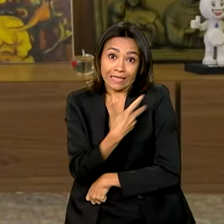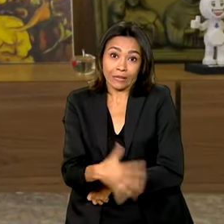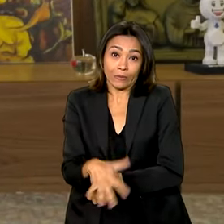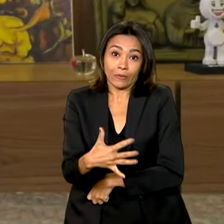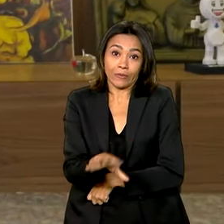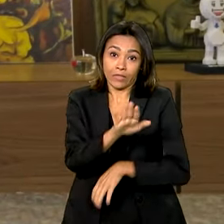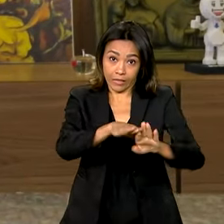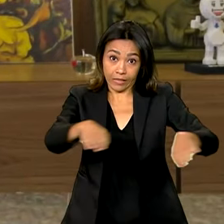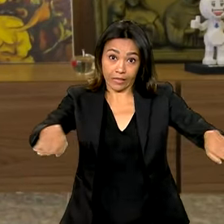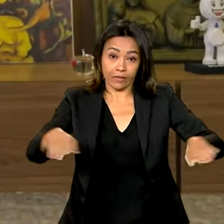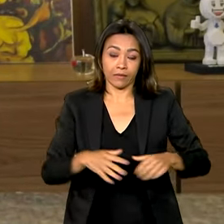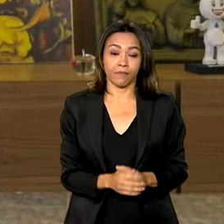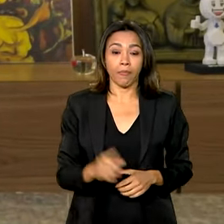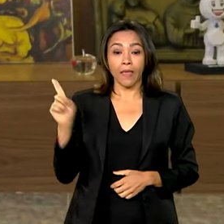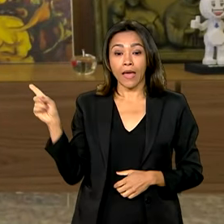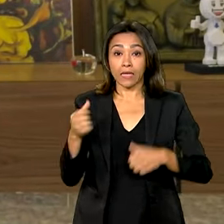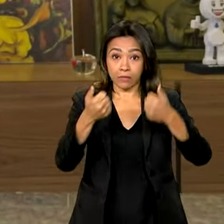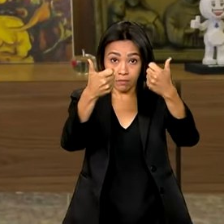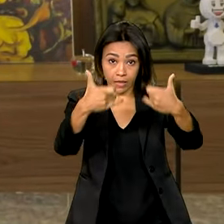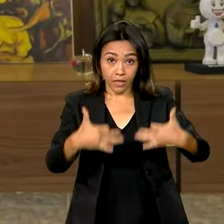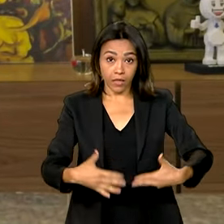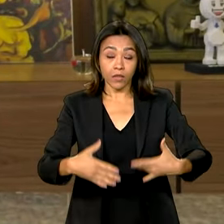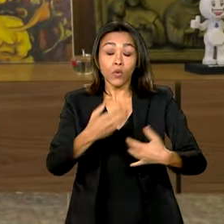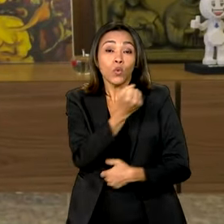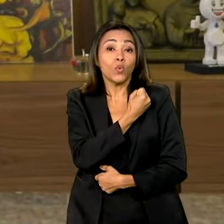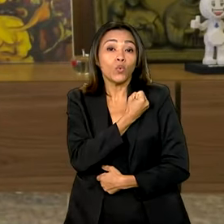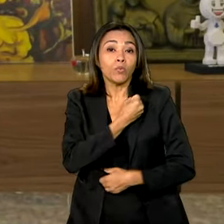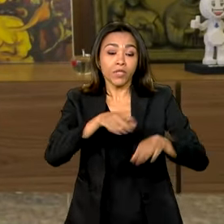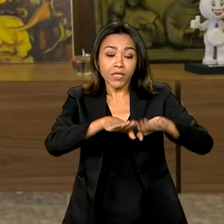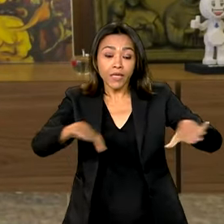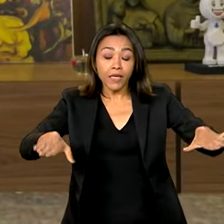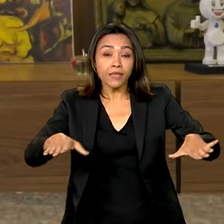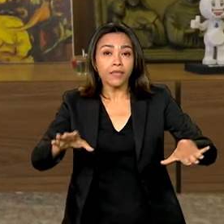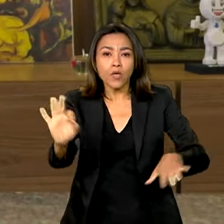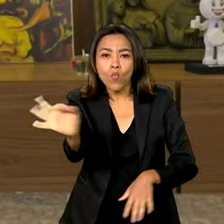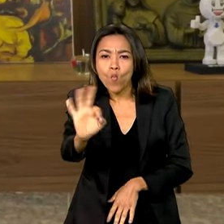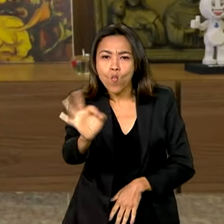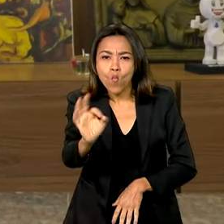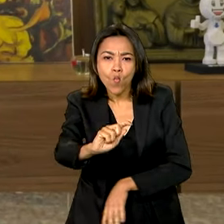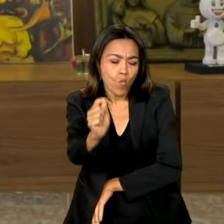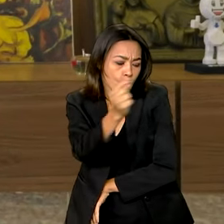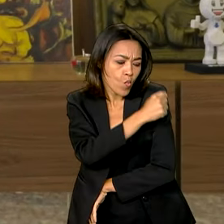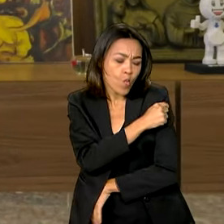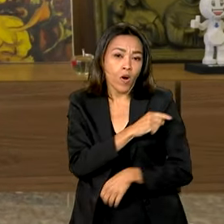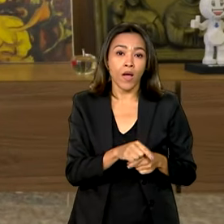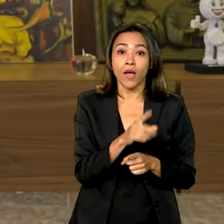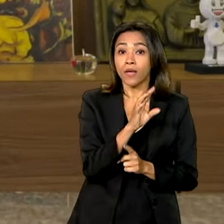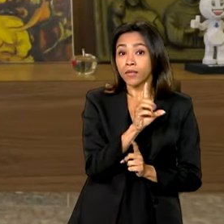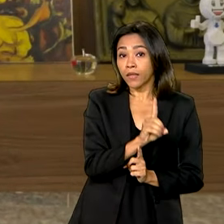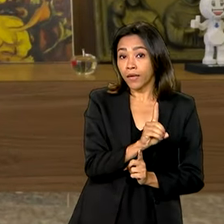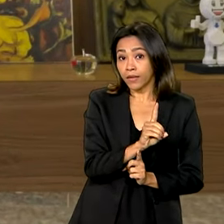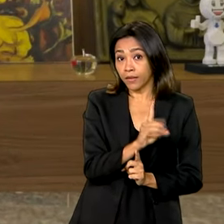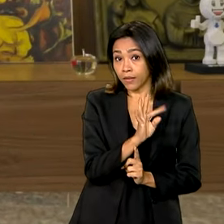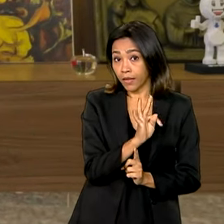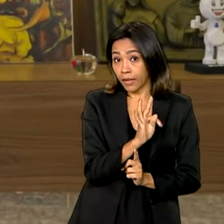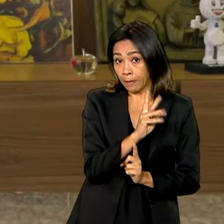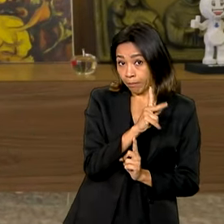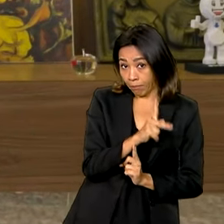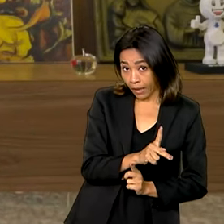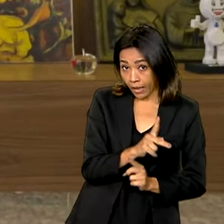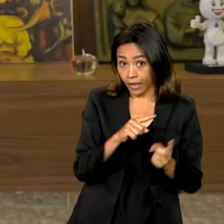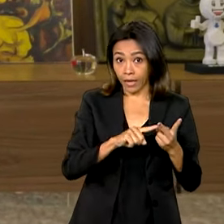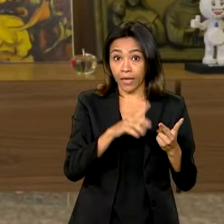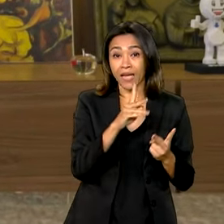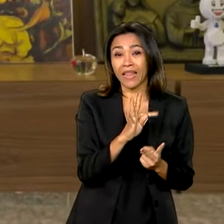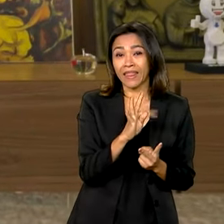o número de crianças que não receberam nenhuma dose da vacina DTP que protege contra a difeteria